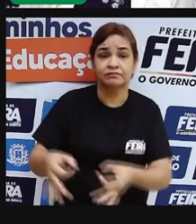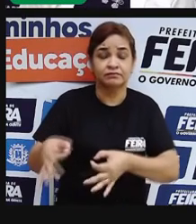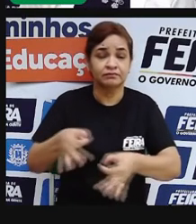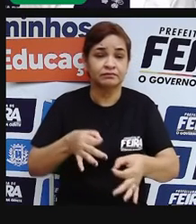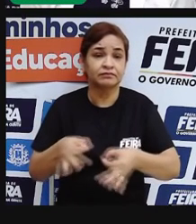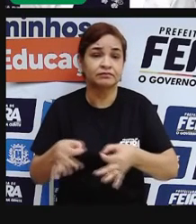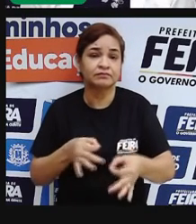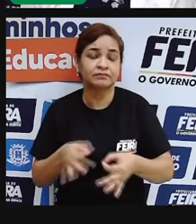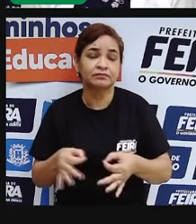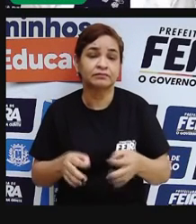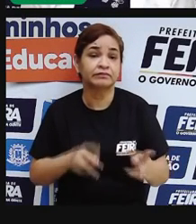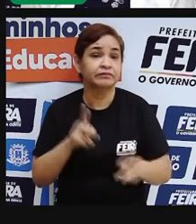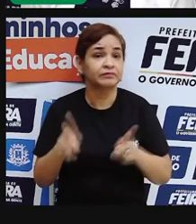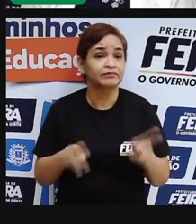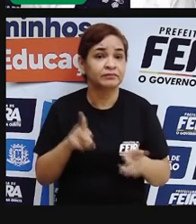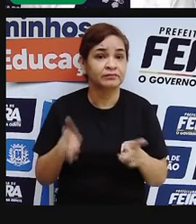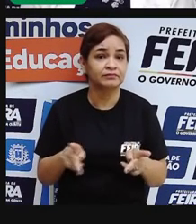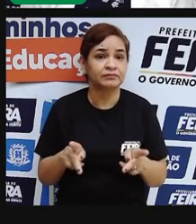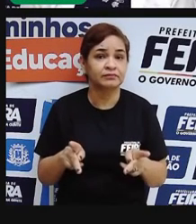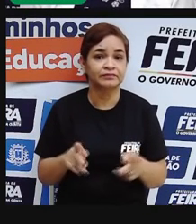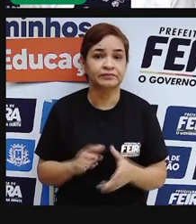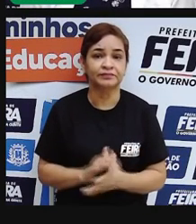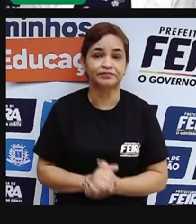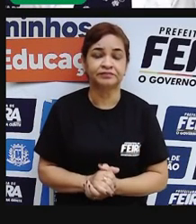formaram enquanto o povo